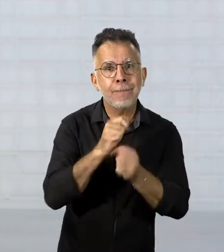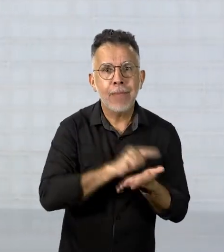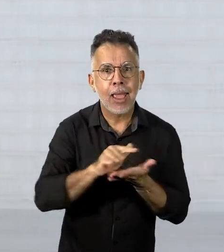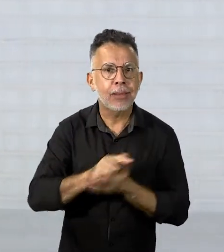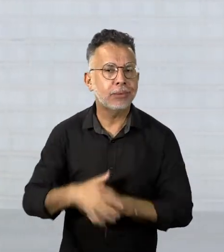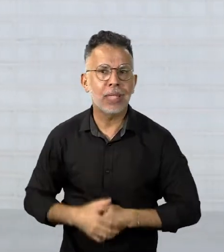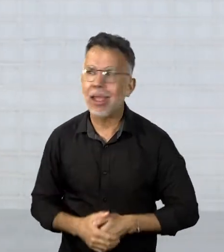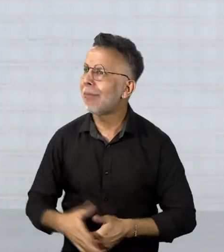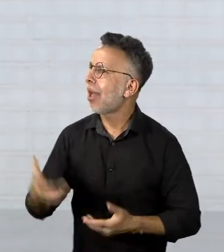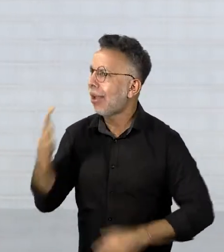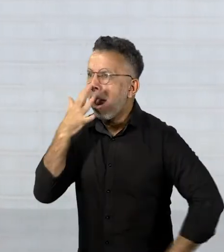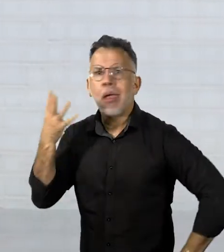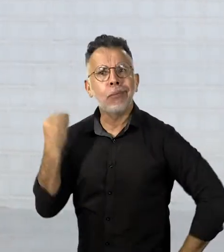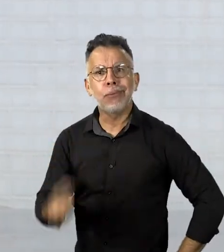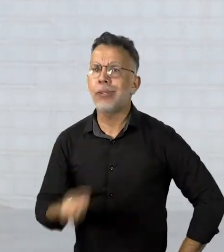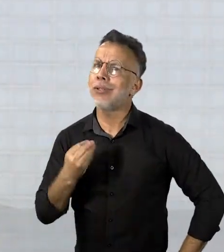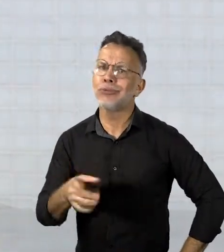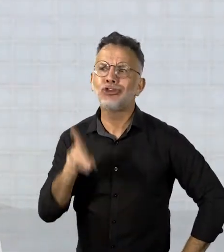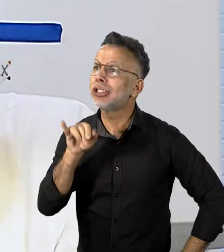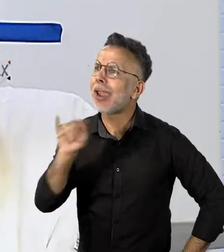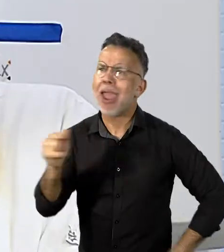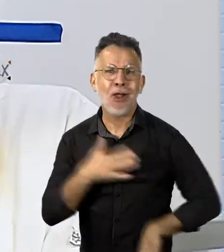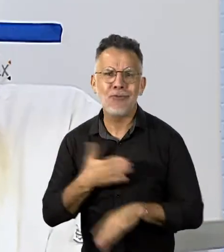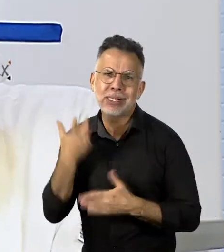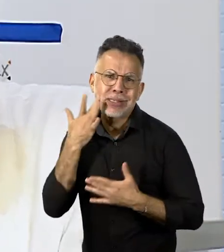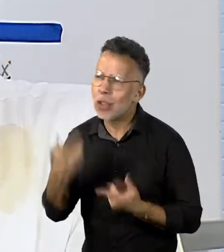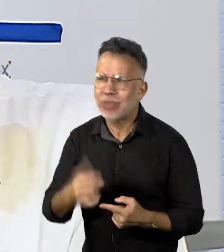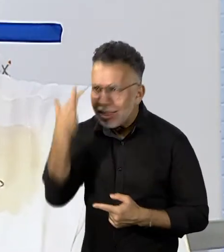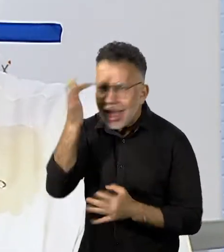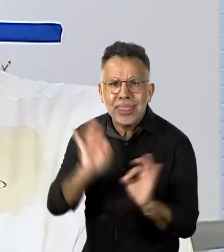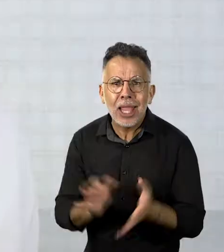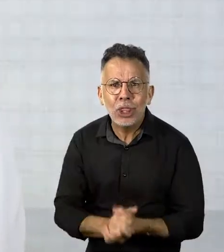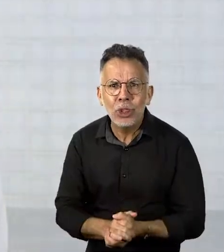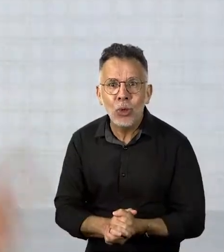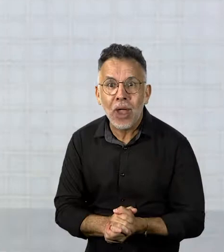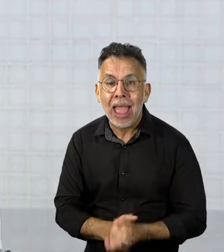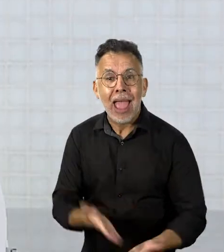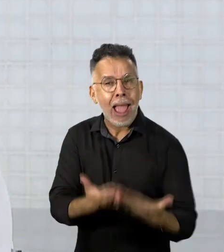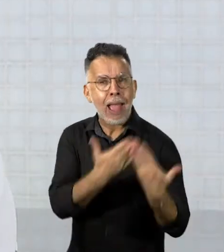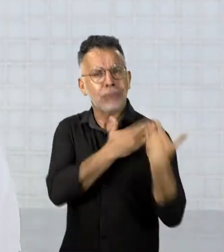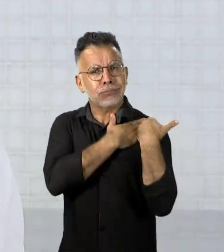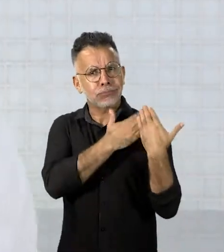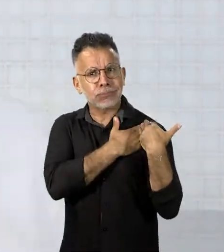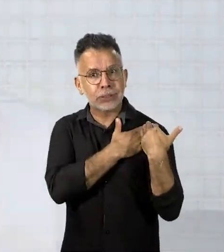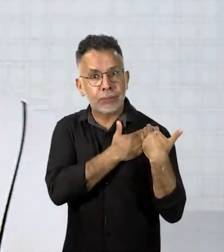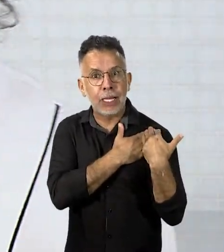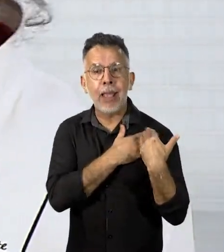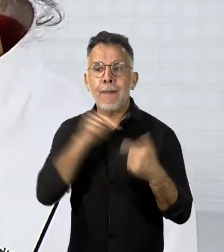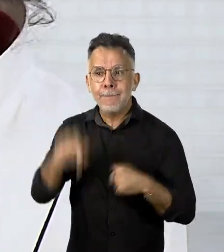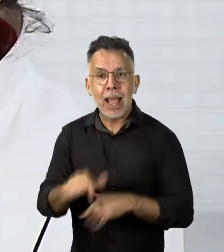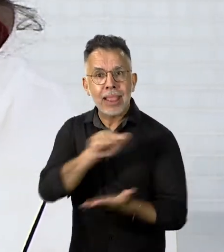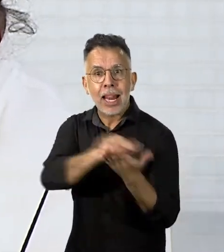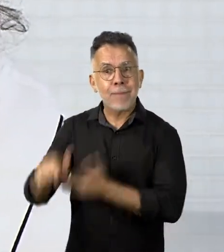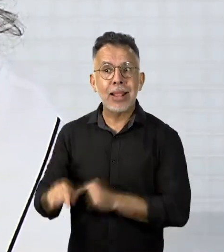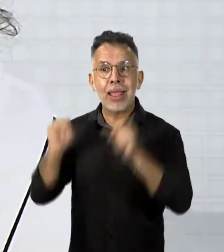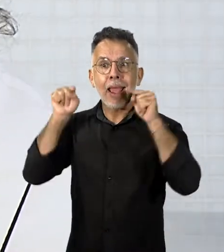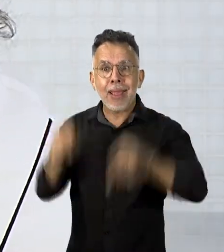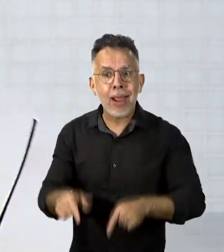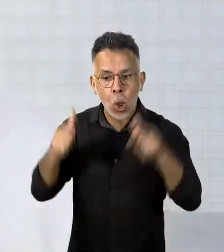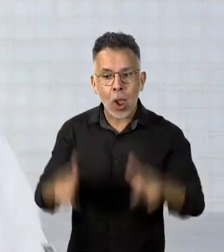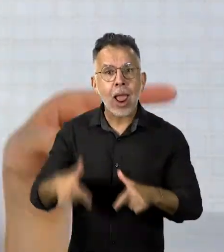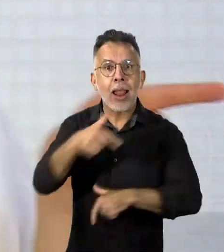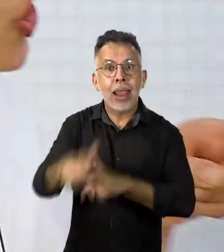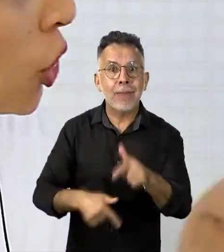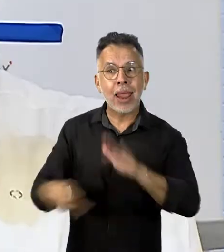Mas é impressionante, Diego. Você não está entendendo? A responsabilidade da limpeza daquela área